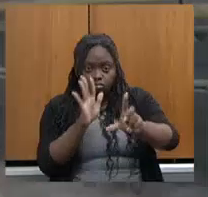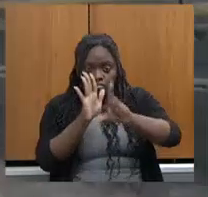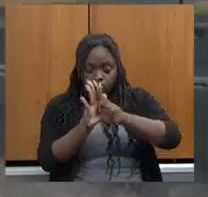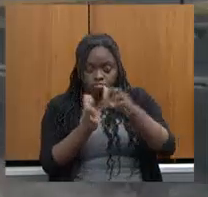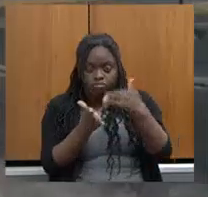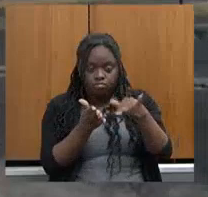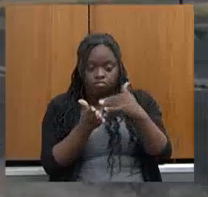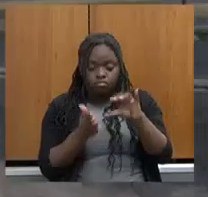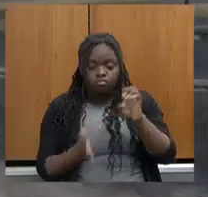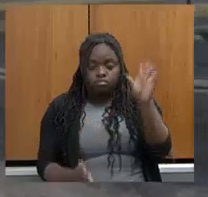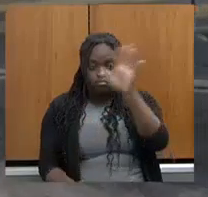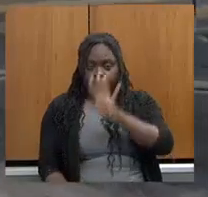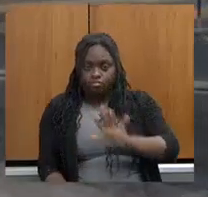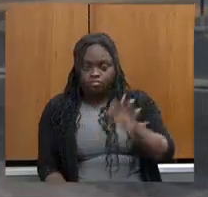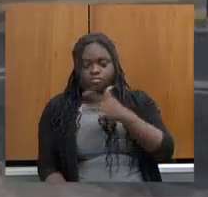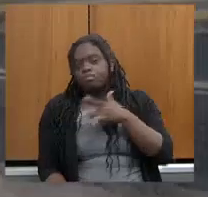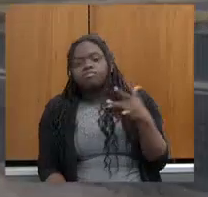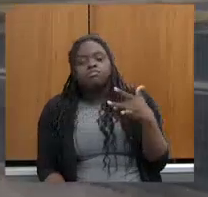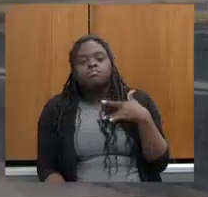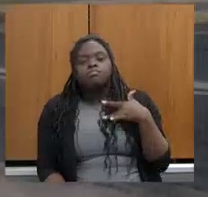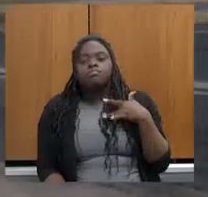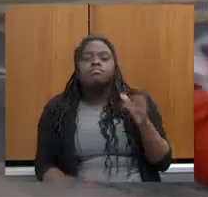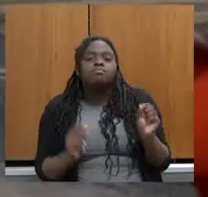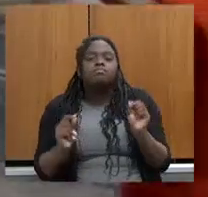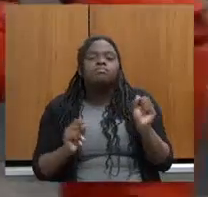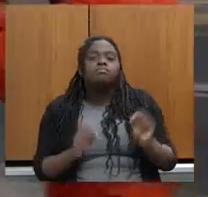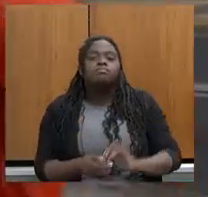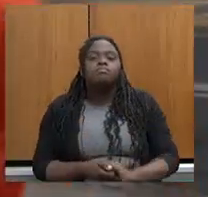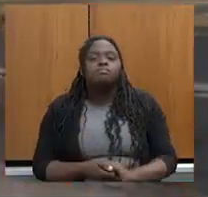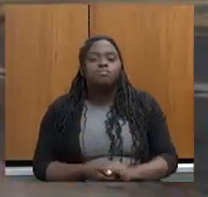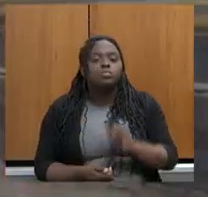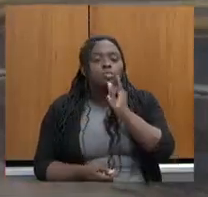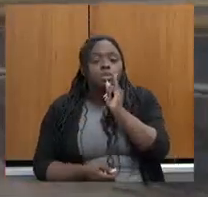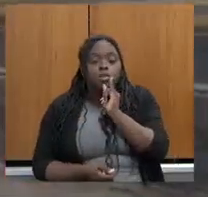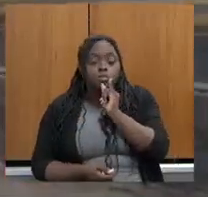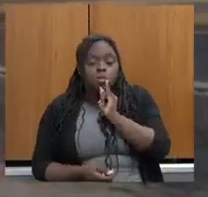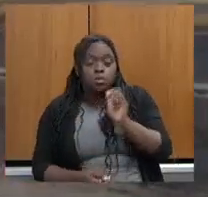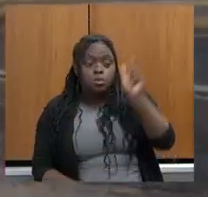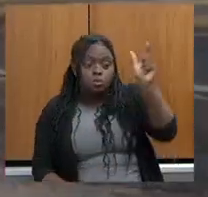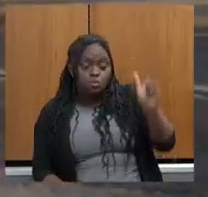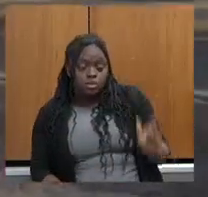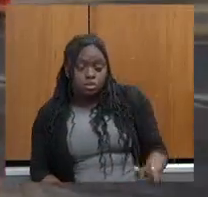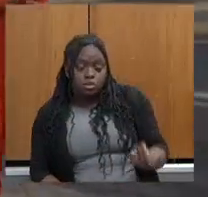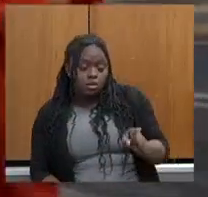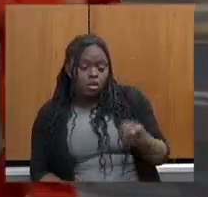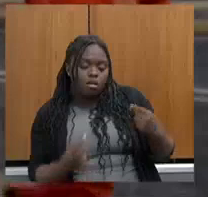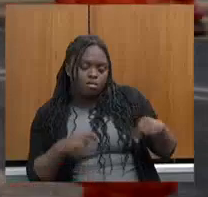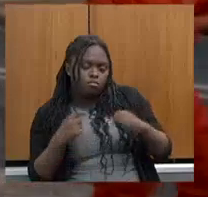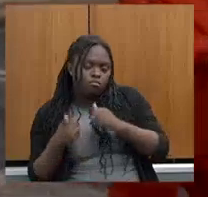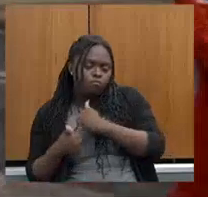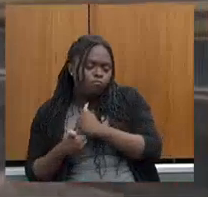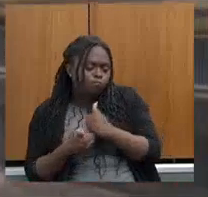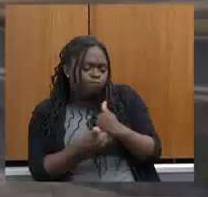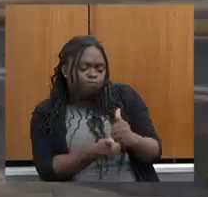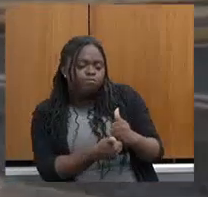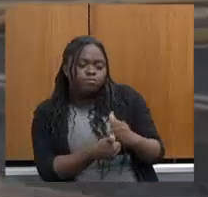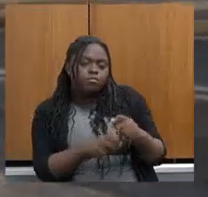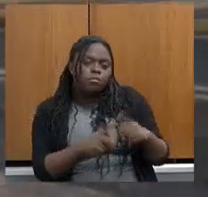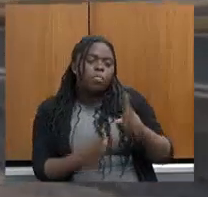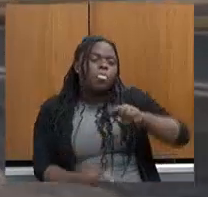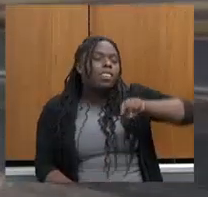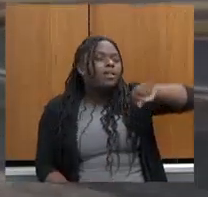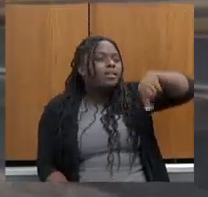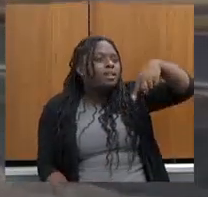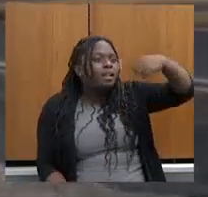que de acordo com a necessidade vamos por exemplo uma pessoa que seja necessitando de um apoio é que seja lá em